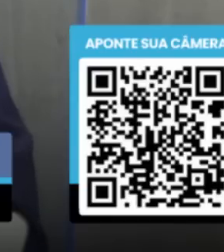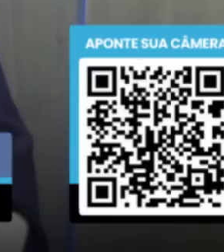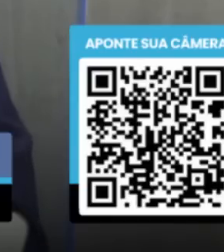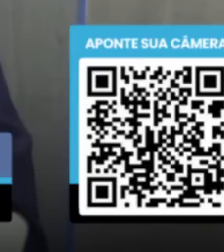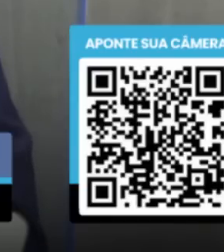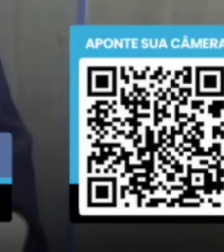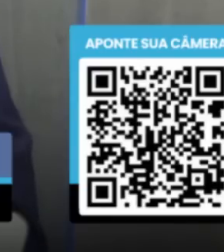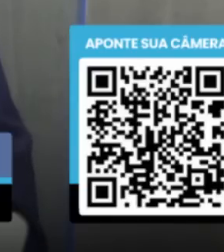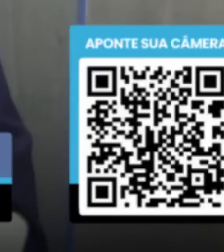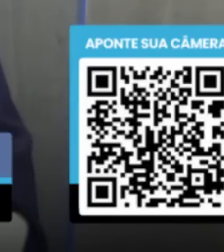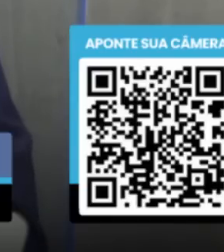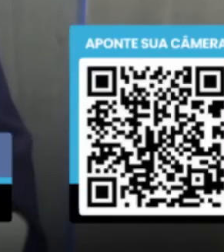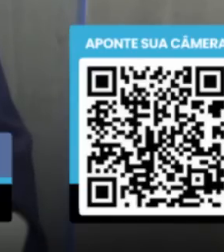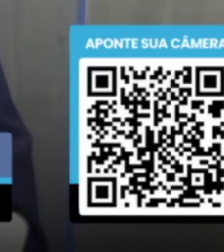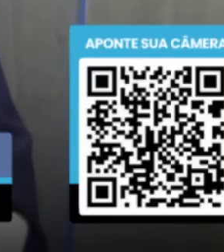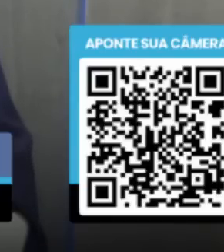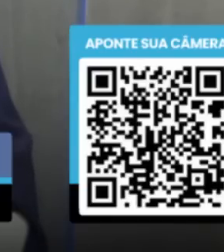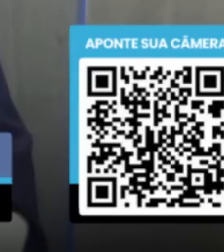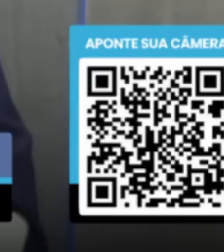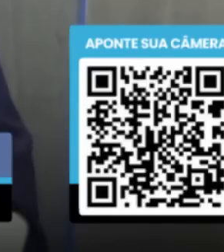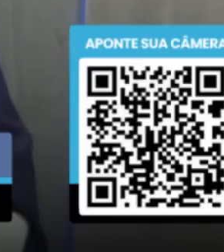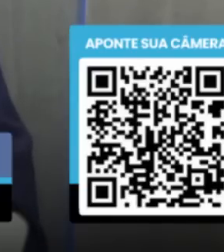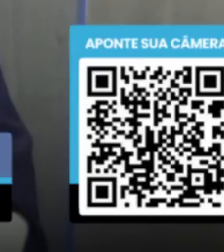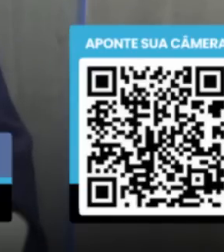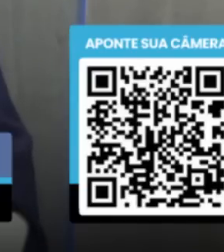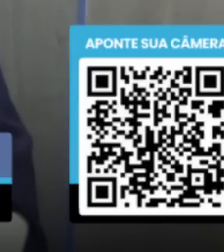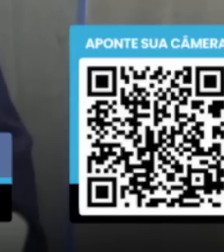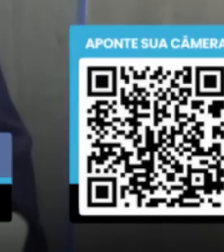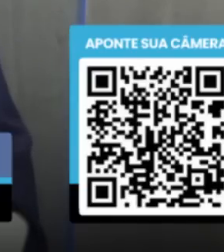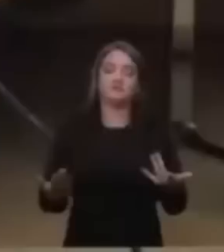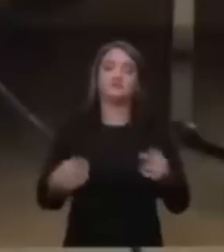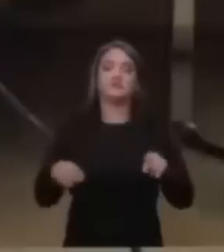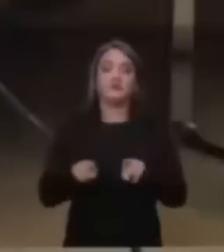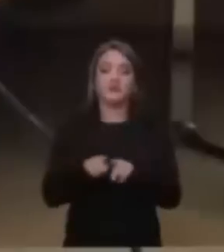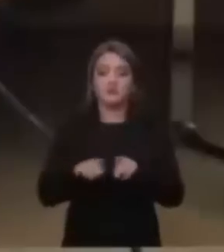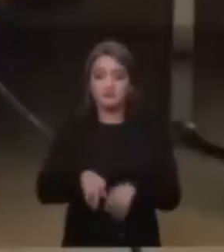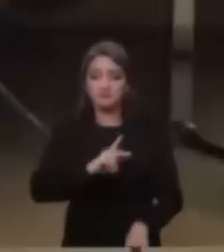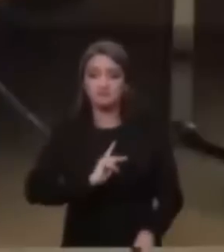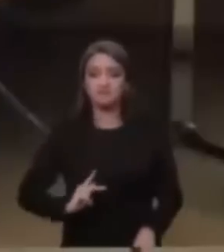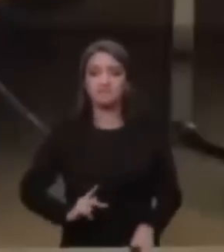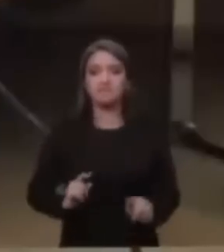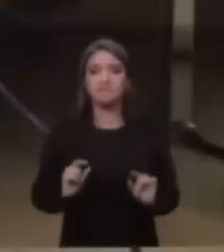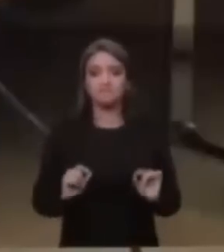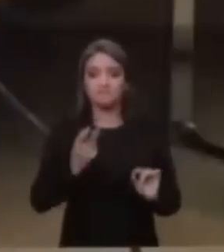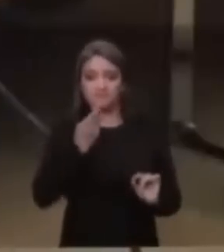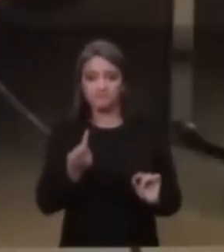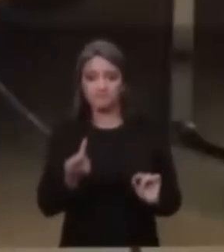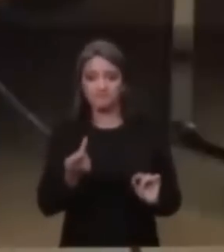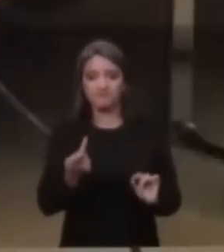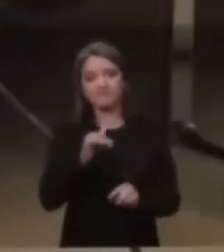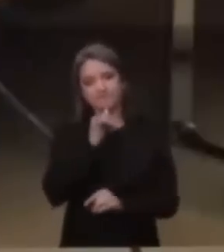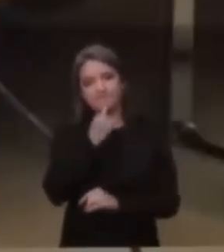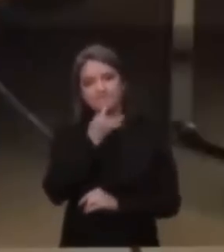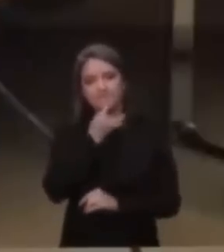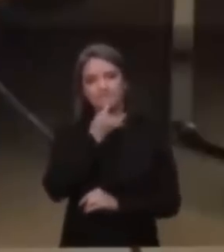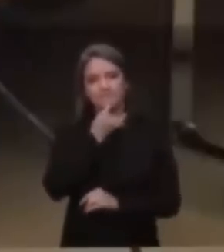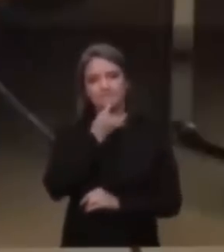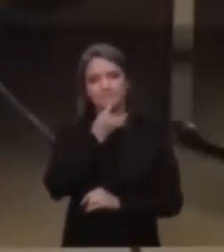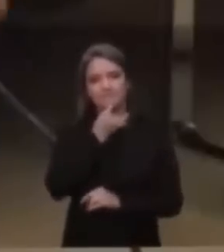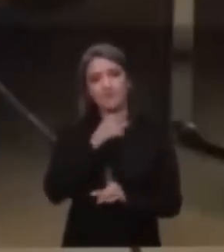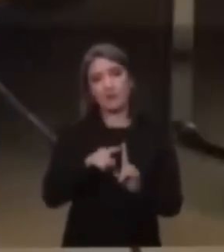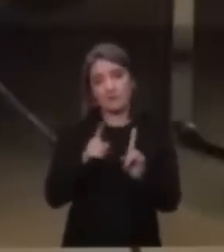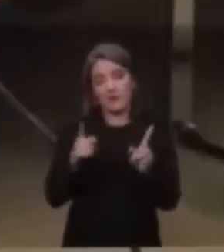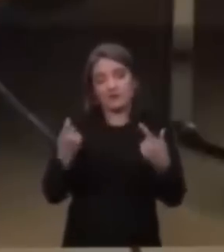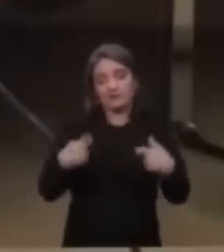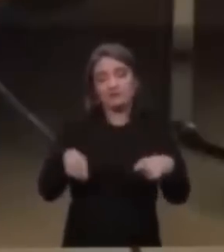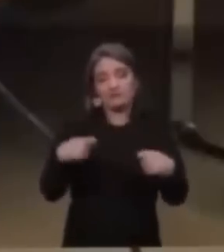afirmou que os ministros do Supremo hoje são odiados eu quero dizer com muita tristeza mas eu